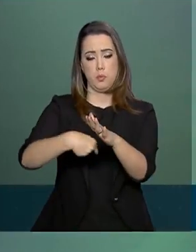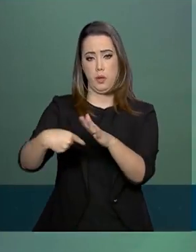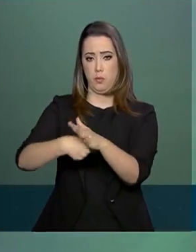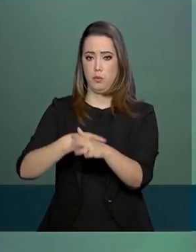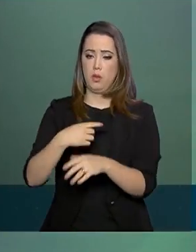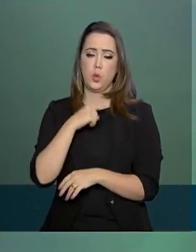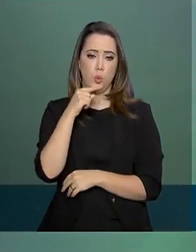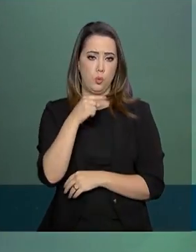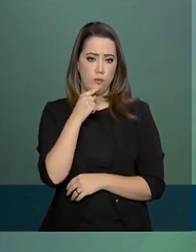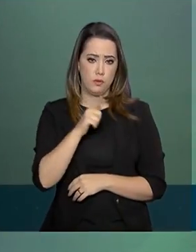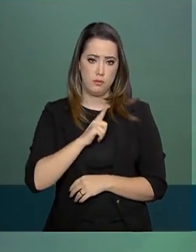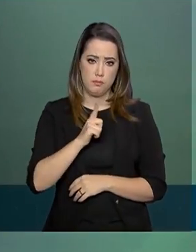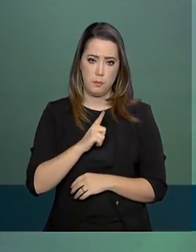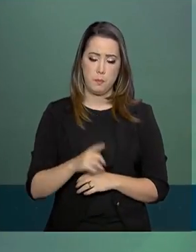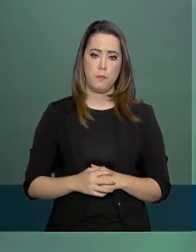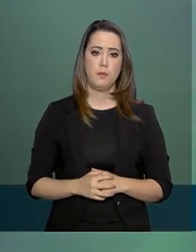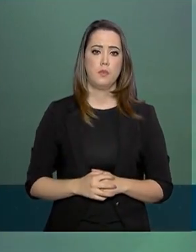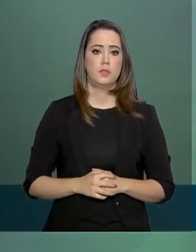perguntas